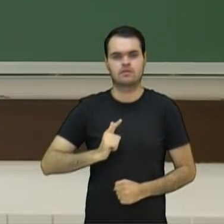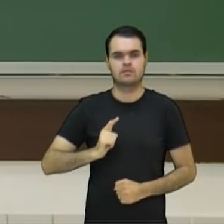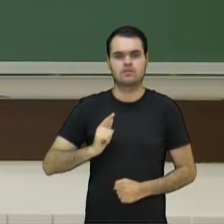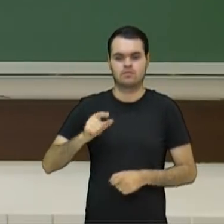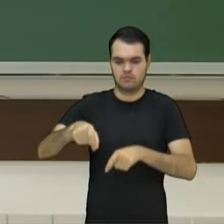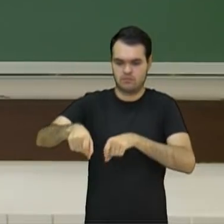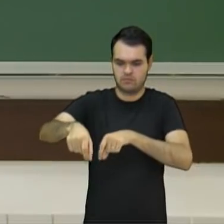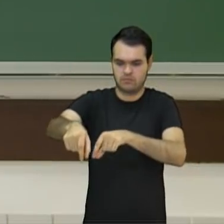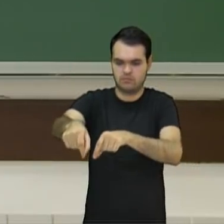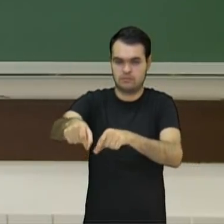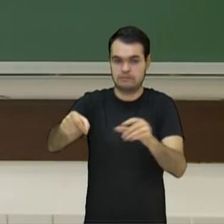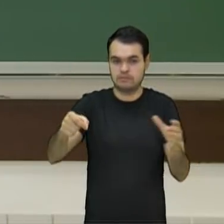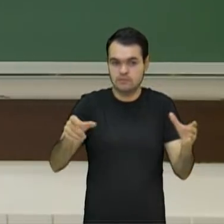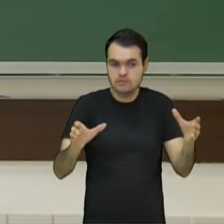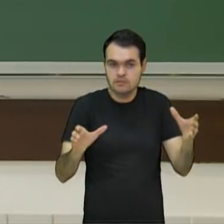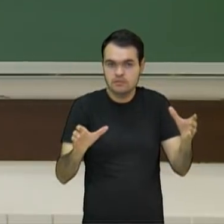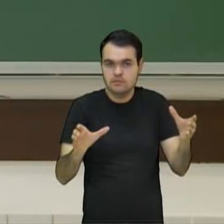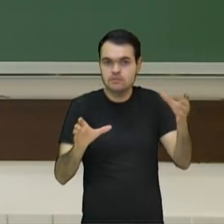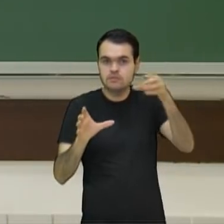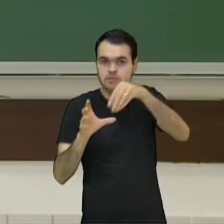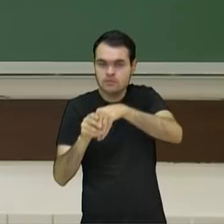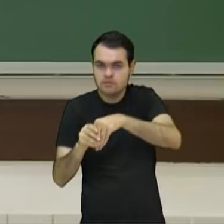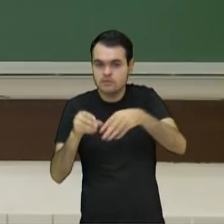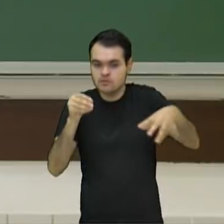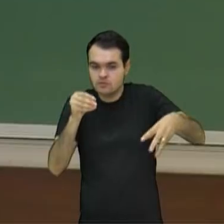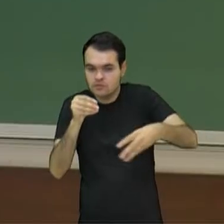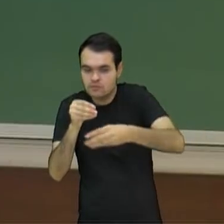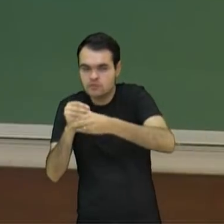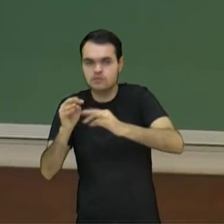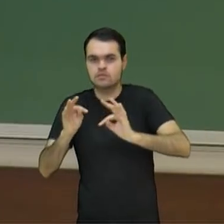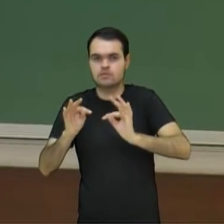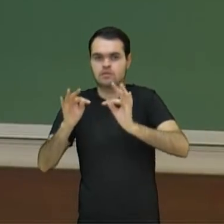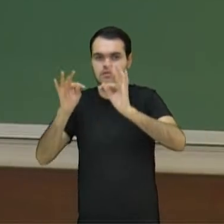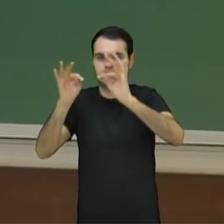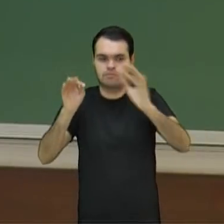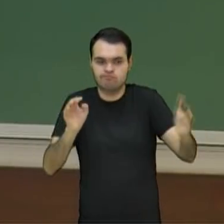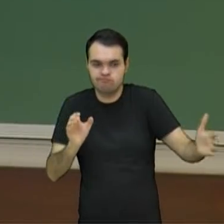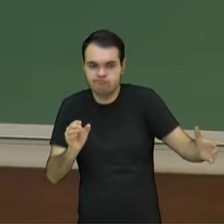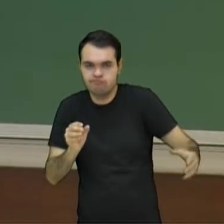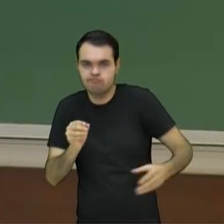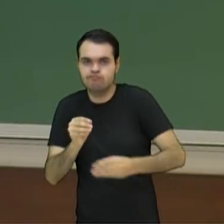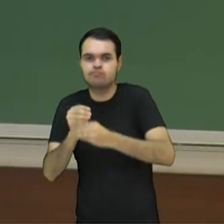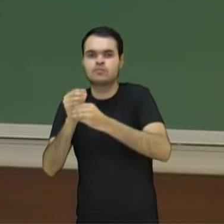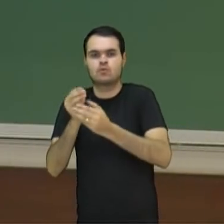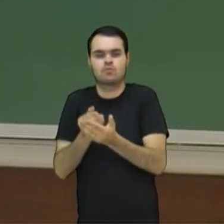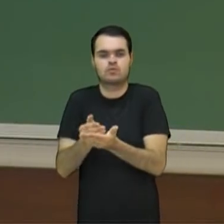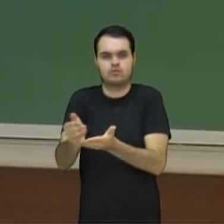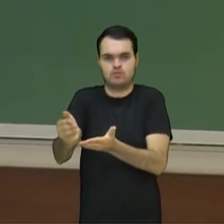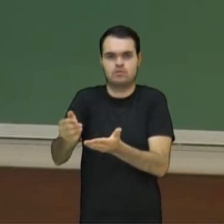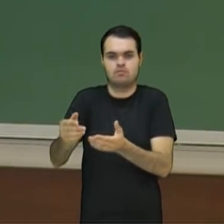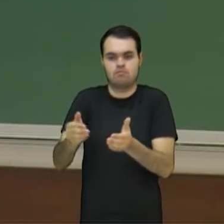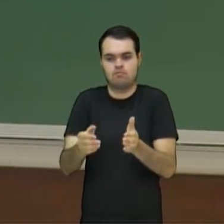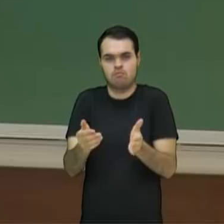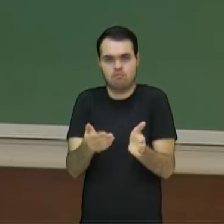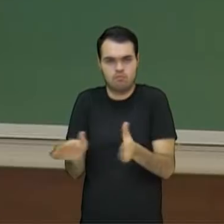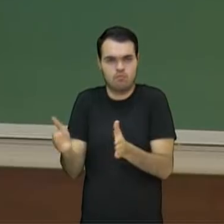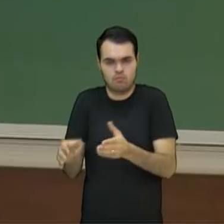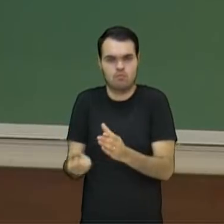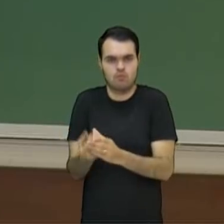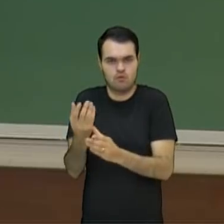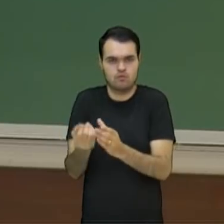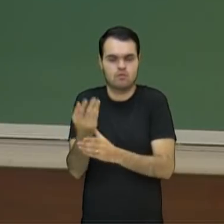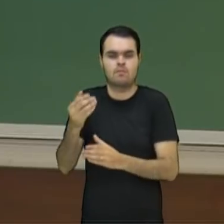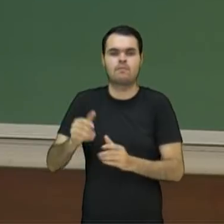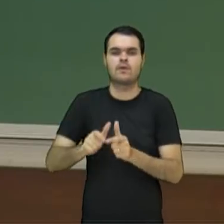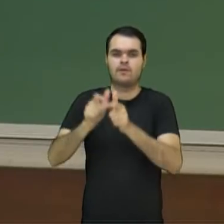a tecnologia, considerando a tecnologia na sua produção para que a sua produção seja cada vez maior e para que